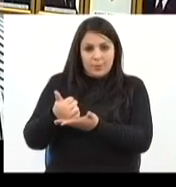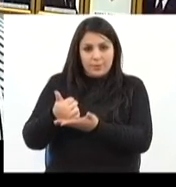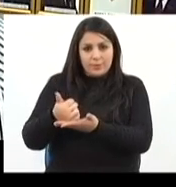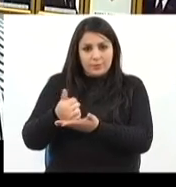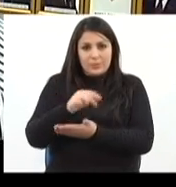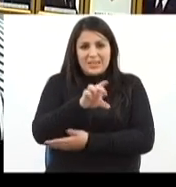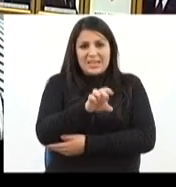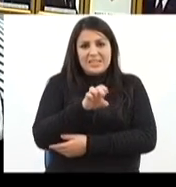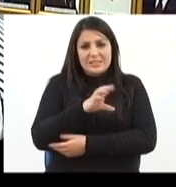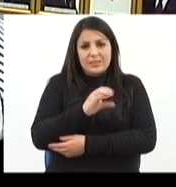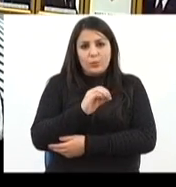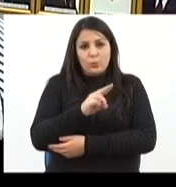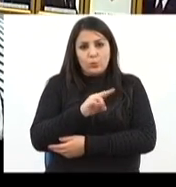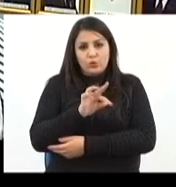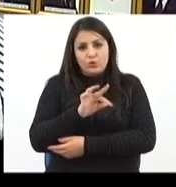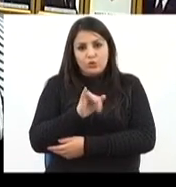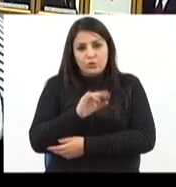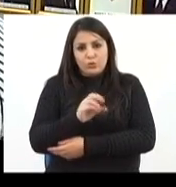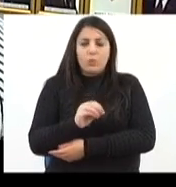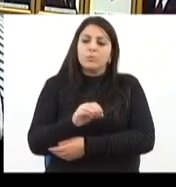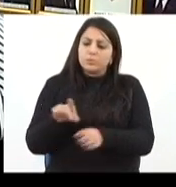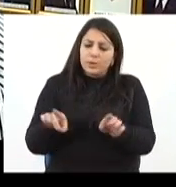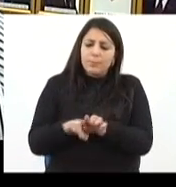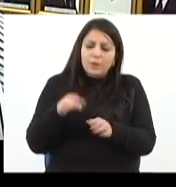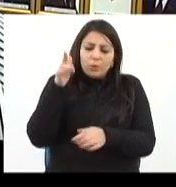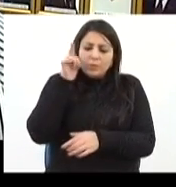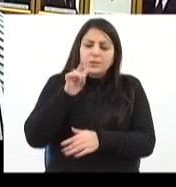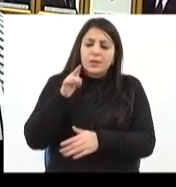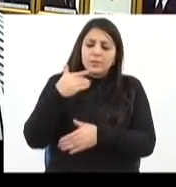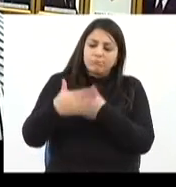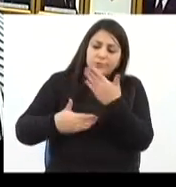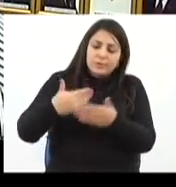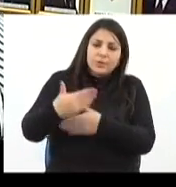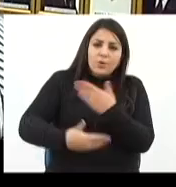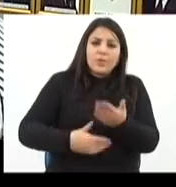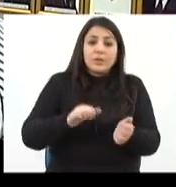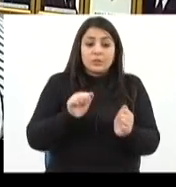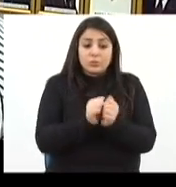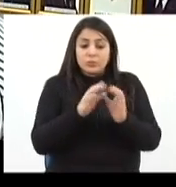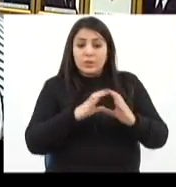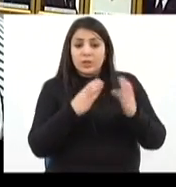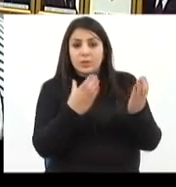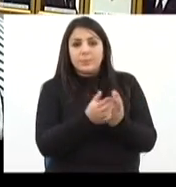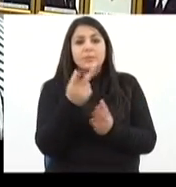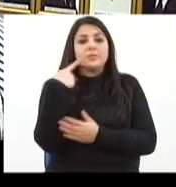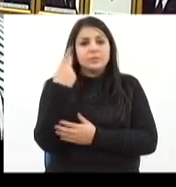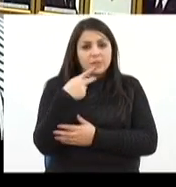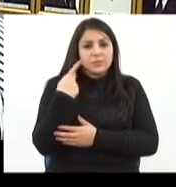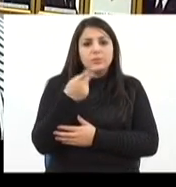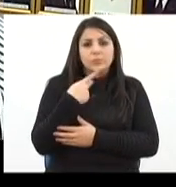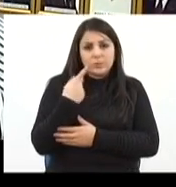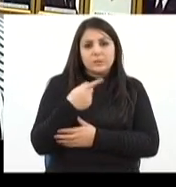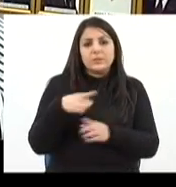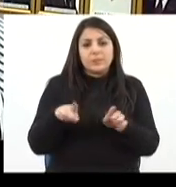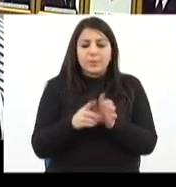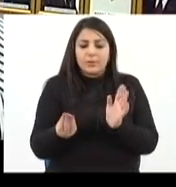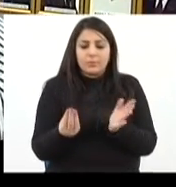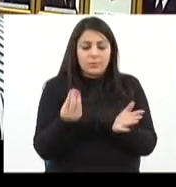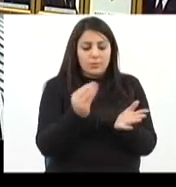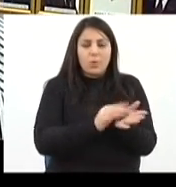do Executivo para que esse projeto possa andar, tanto na Câmara de Vereadores e posterior na sua regulamentação